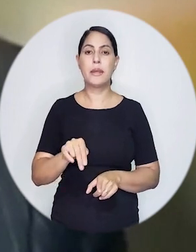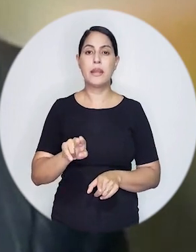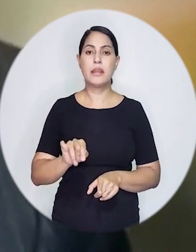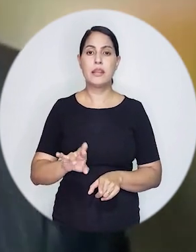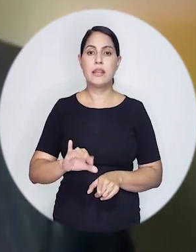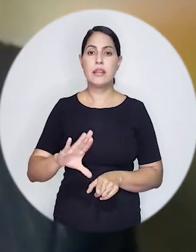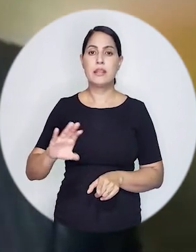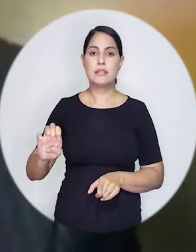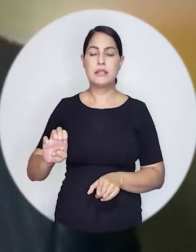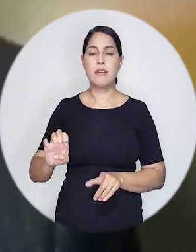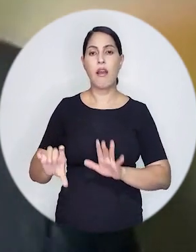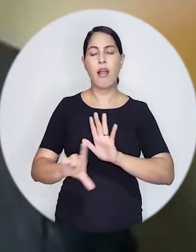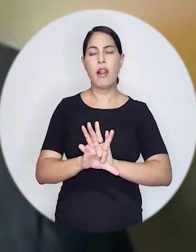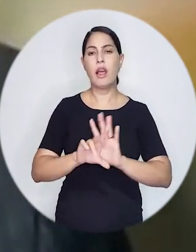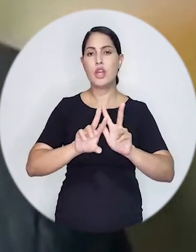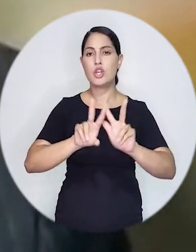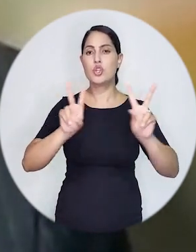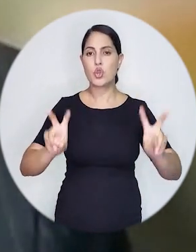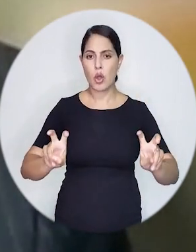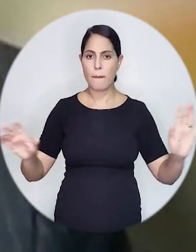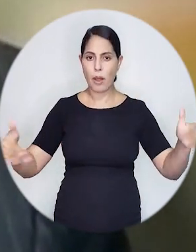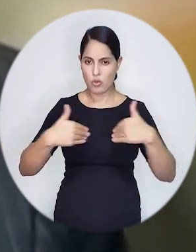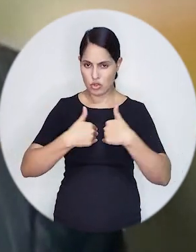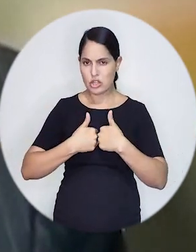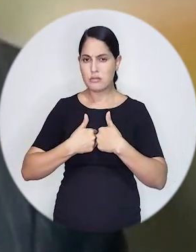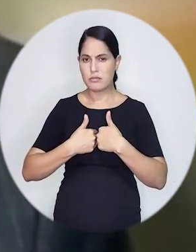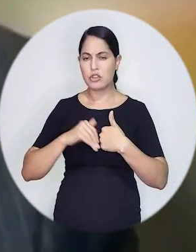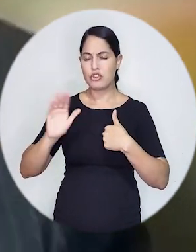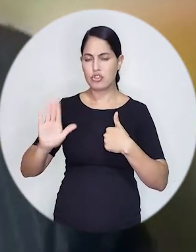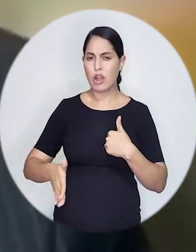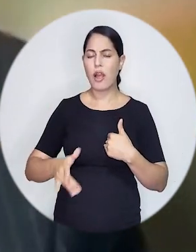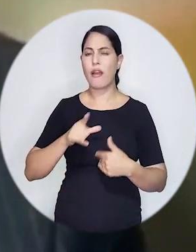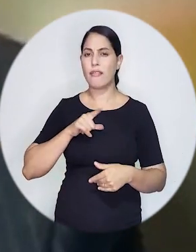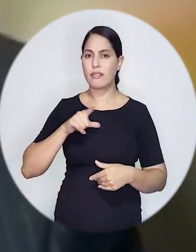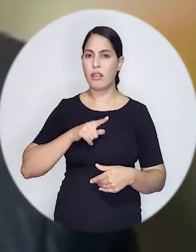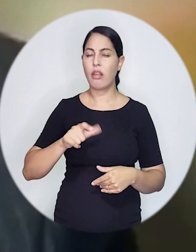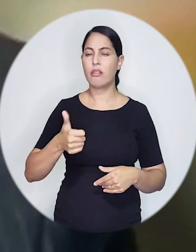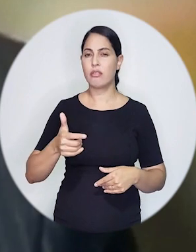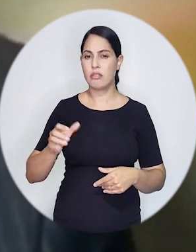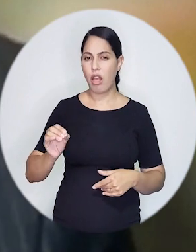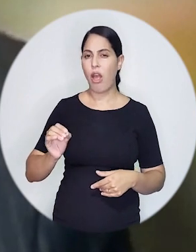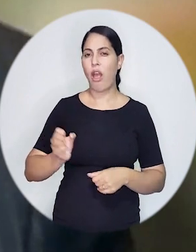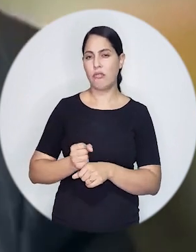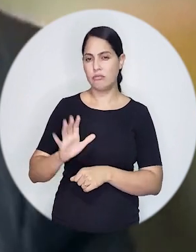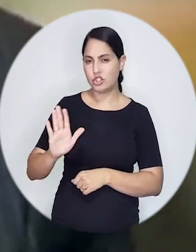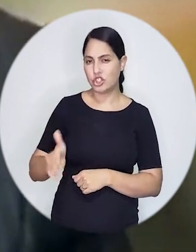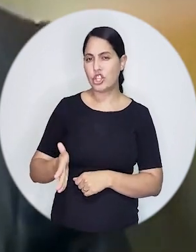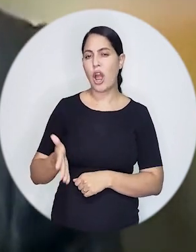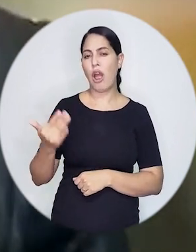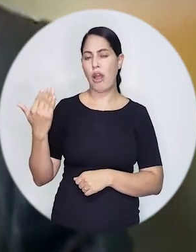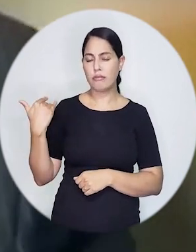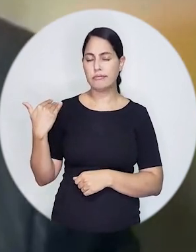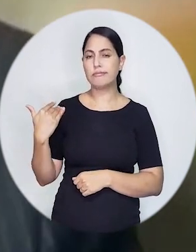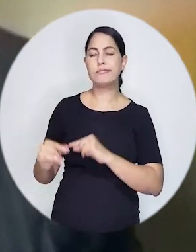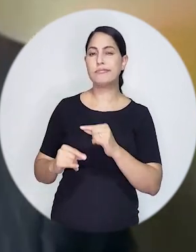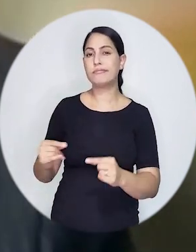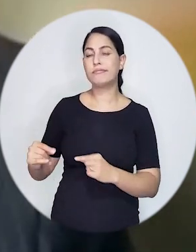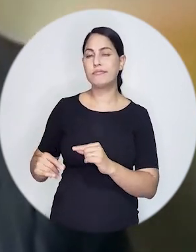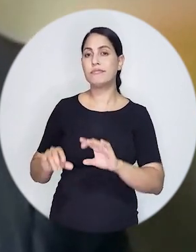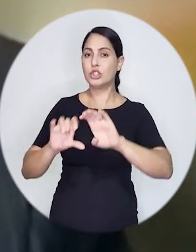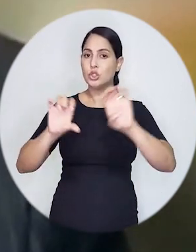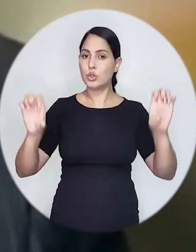Lei Berenice Piana em relação à proteção às pessoas autistas tem um pouco mais de uma década, mas ainda,